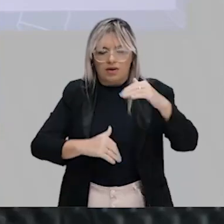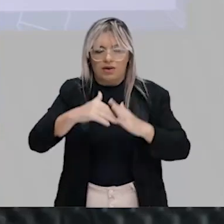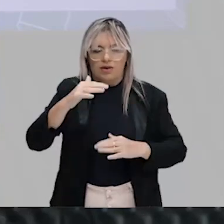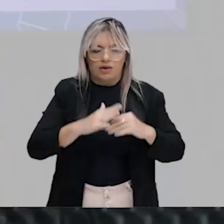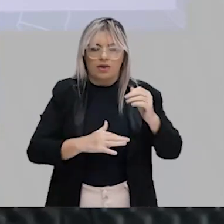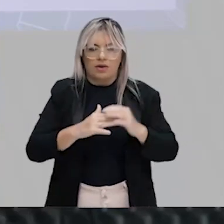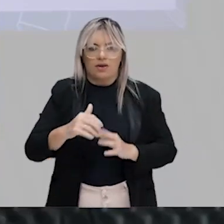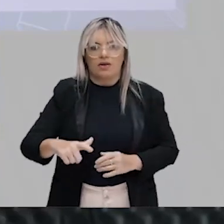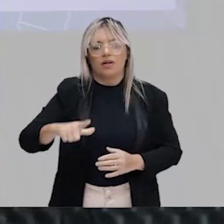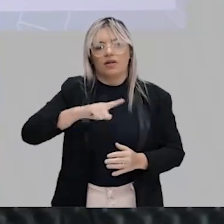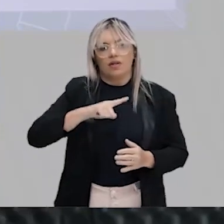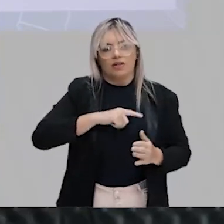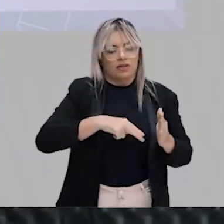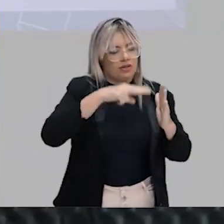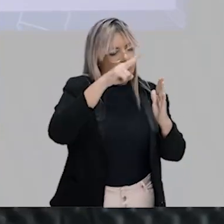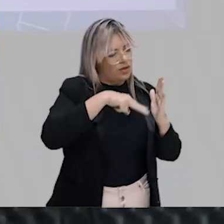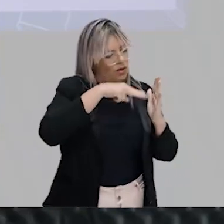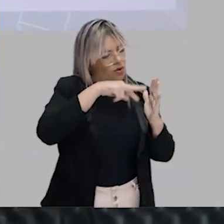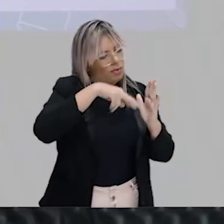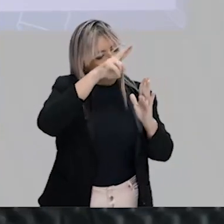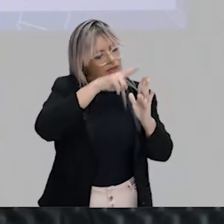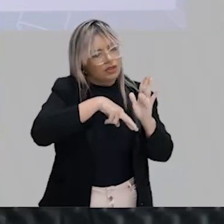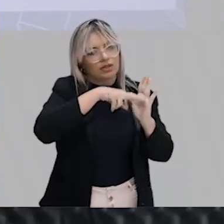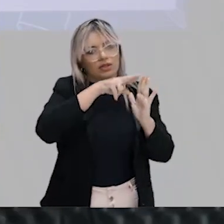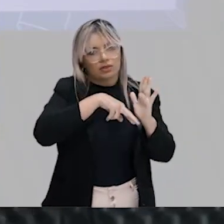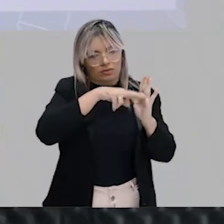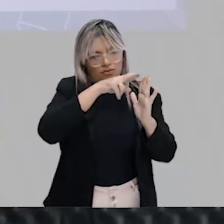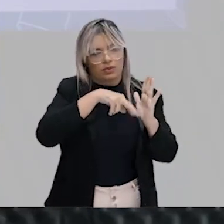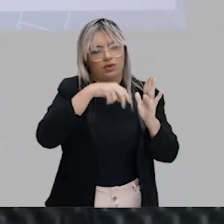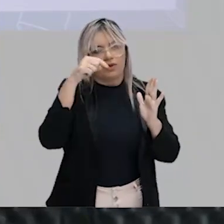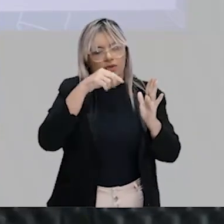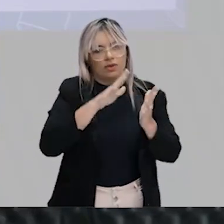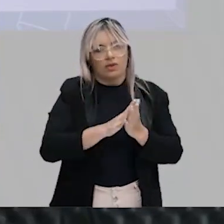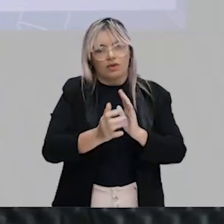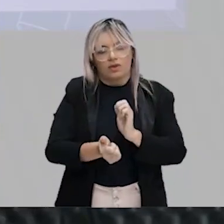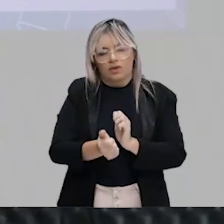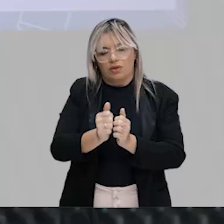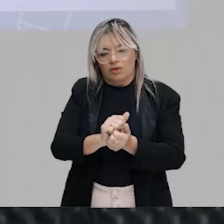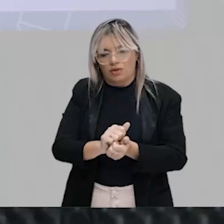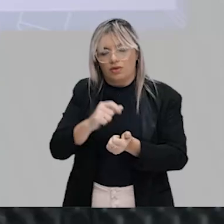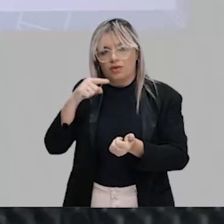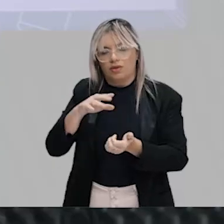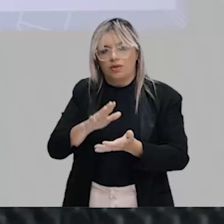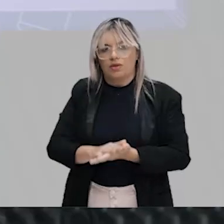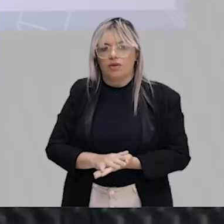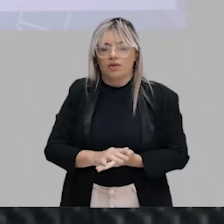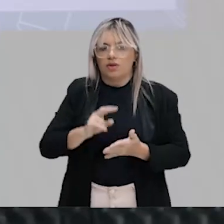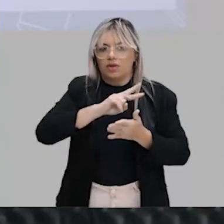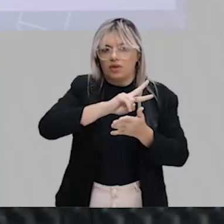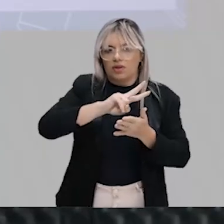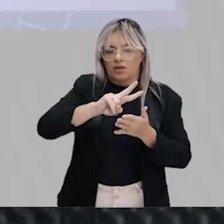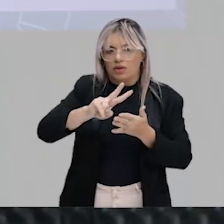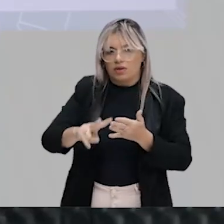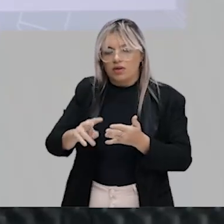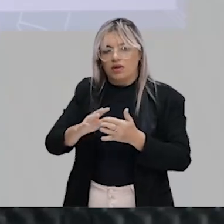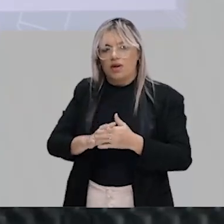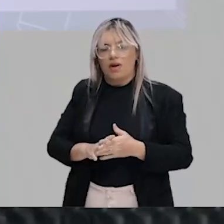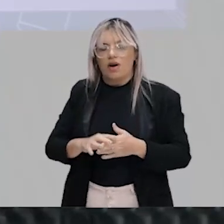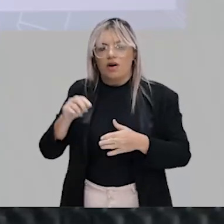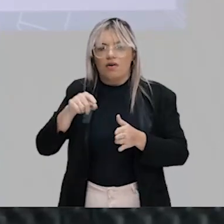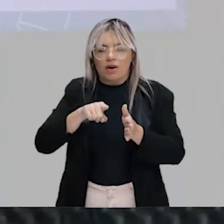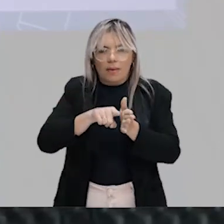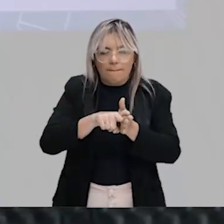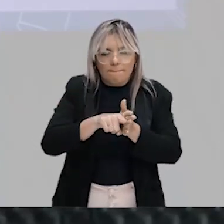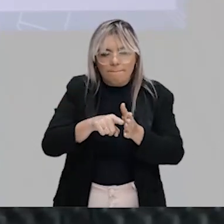existem os regulamentos, existem as regras, aquelas questões dos esportes, eles passam por uma série de exames e hora ou